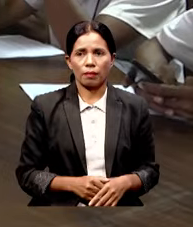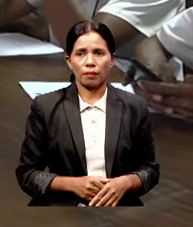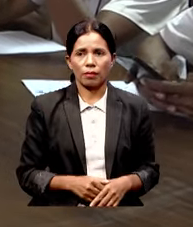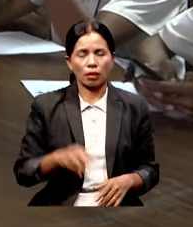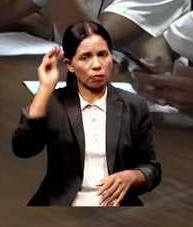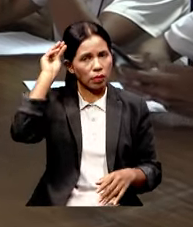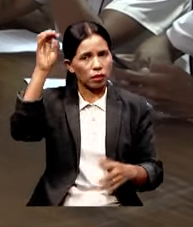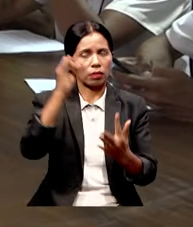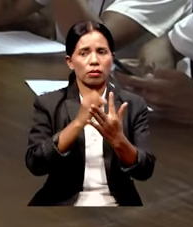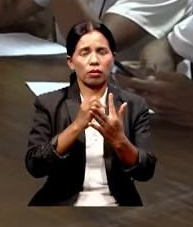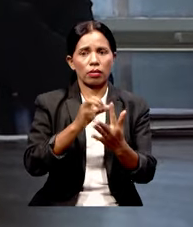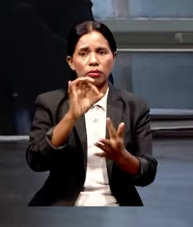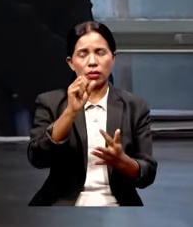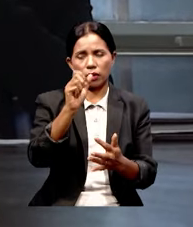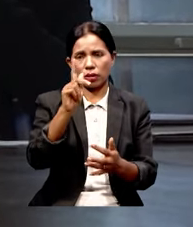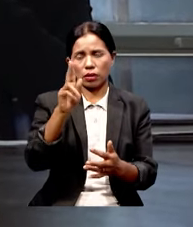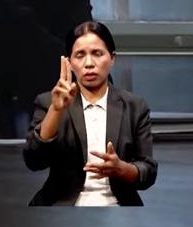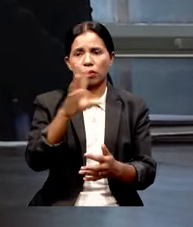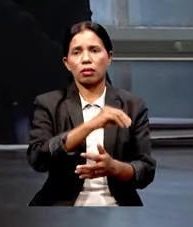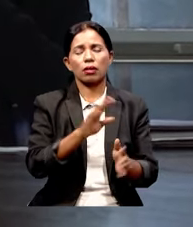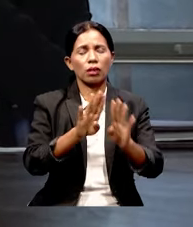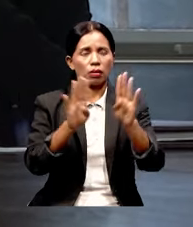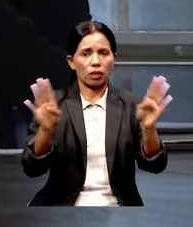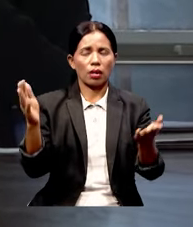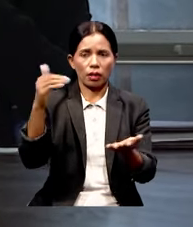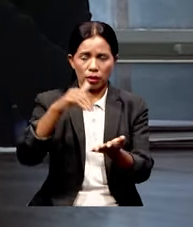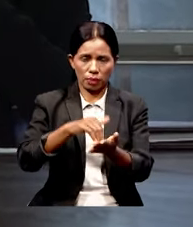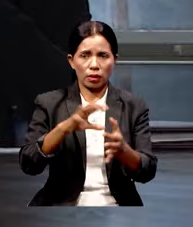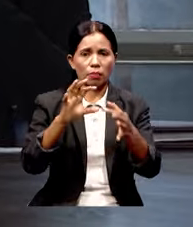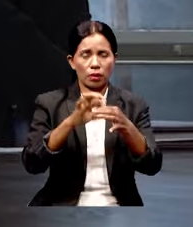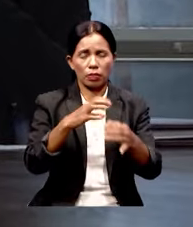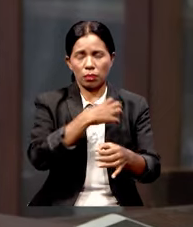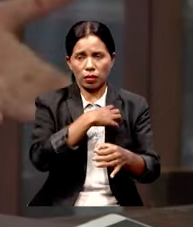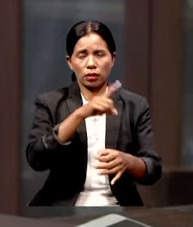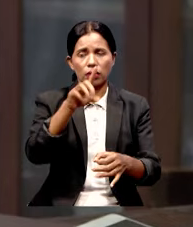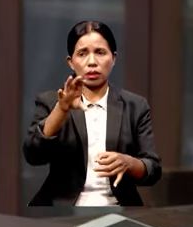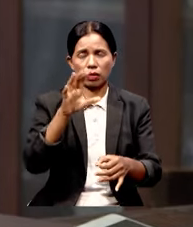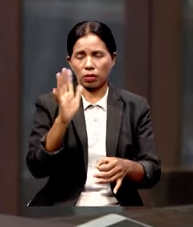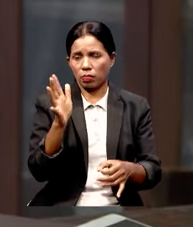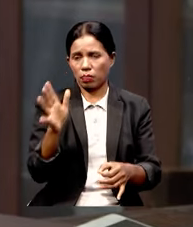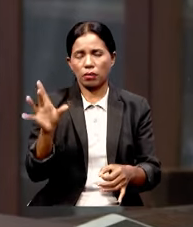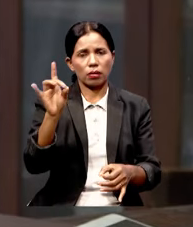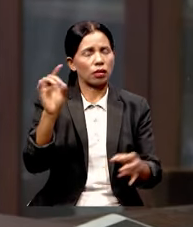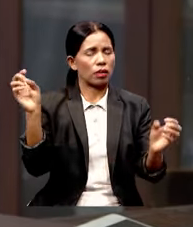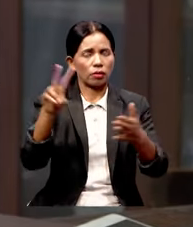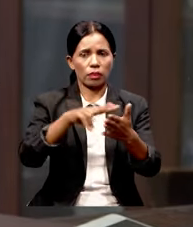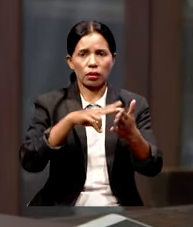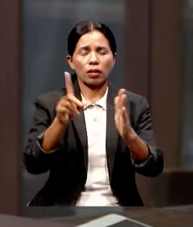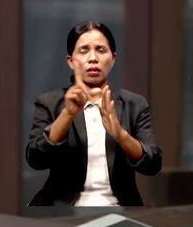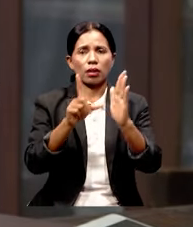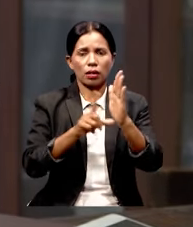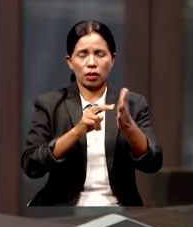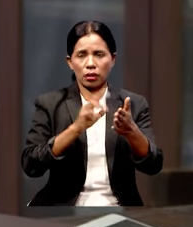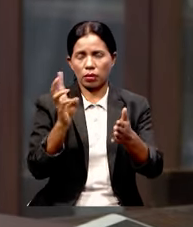Ministro Interior Francisco Guterres Ateten, reativação ba membro polícia ato cidadania manuresinual la viola decreto lei nenulo recensia